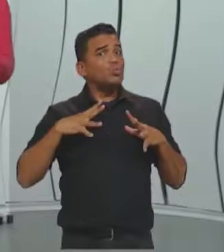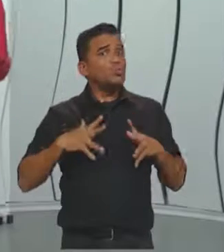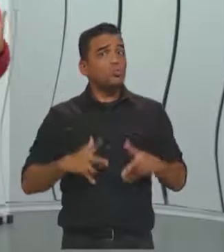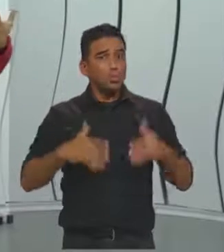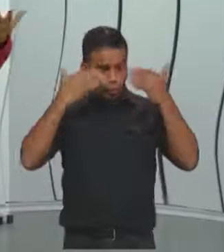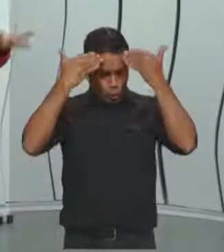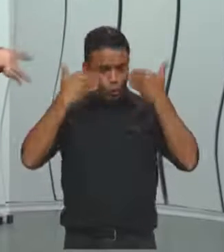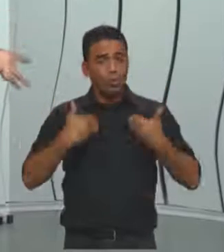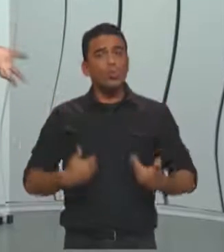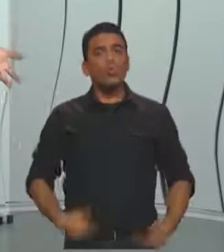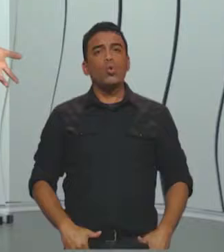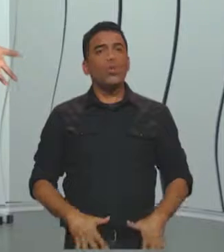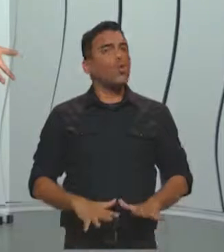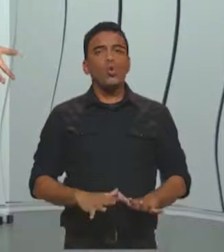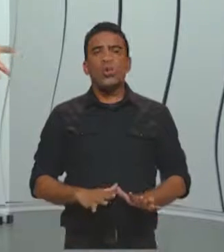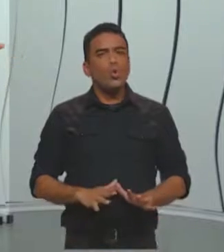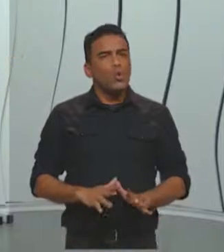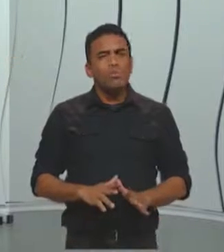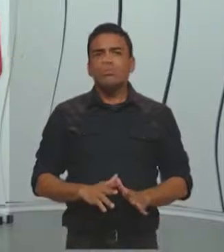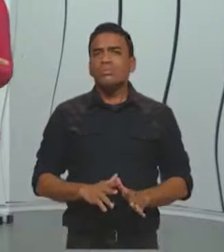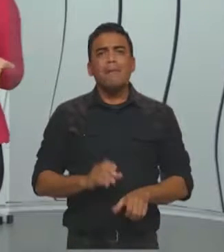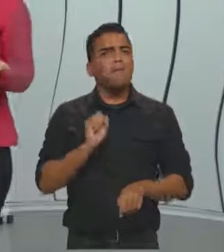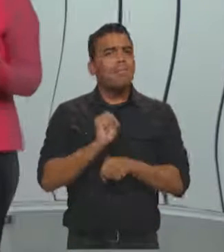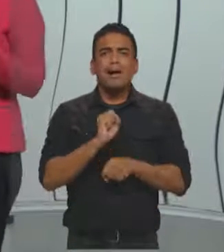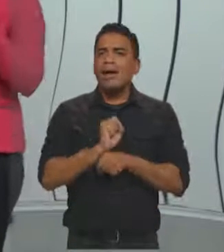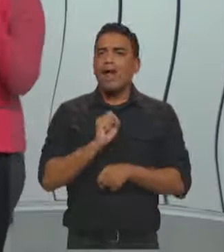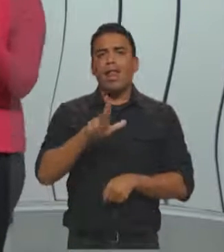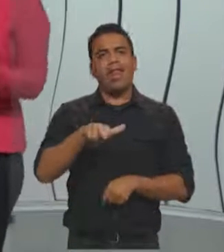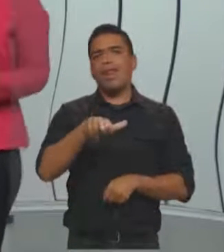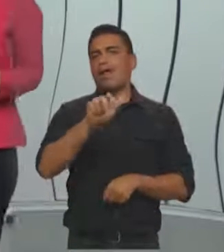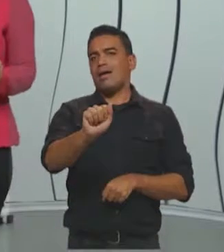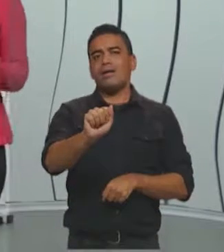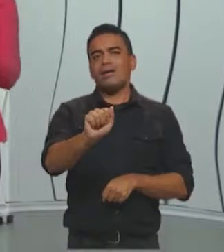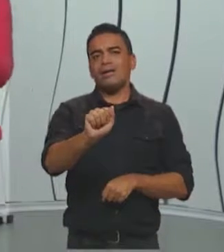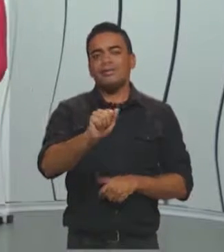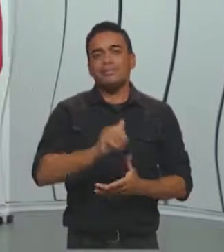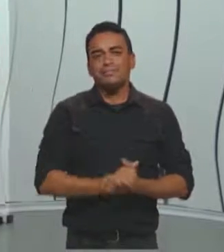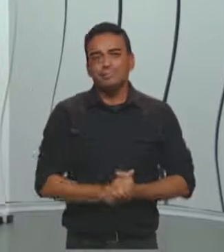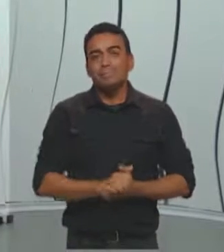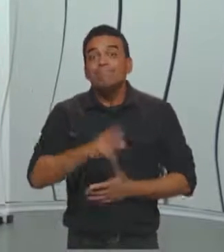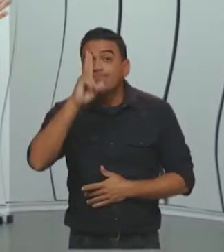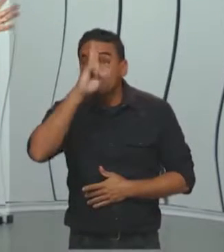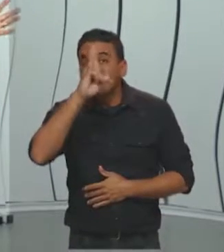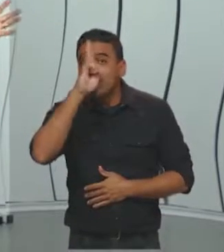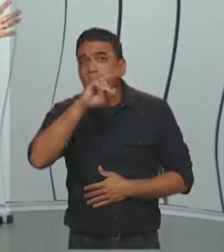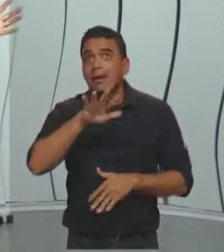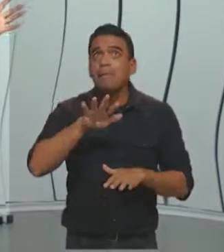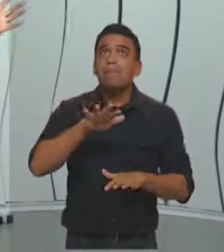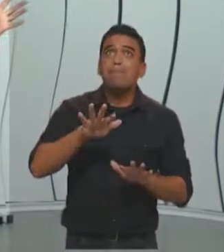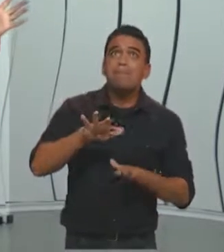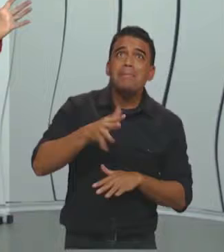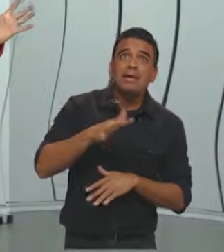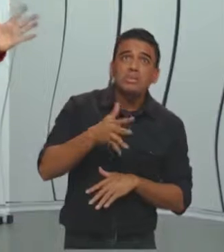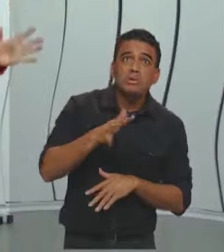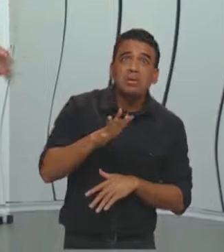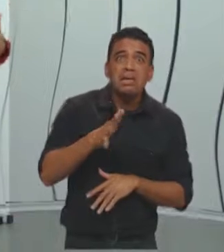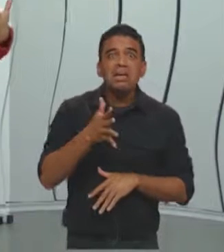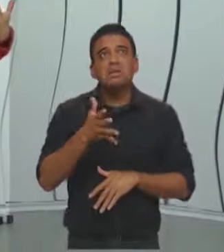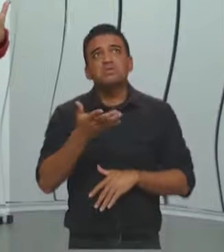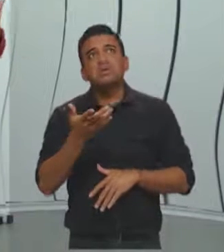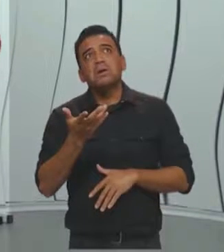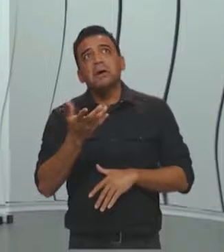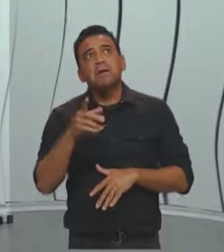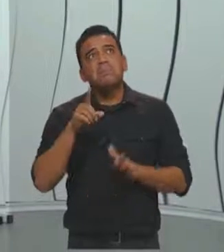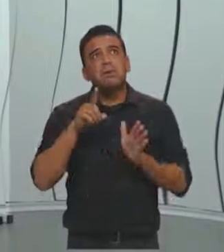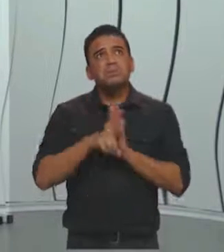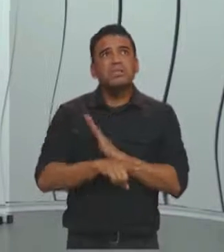e em todos os momentos sem parar. Lembrando que nós temos aí mais ou menos, você deve estar perguntando, será